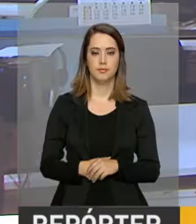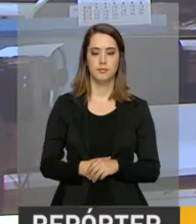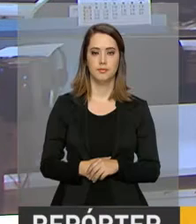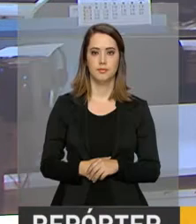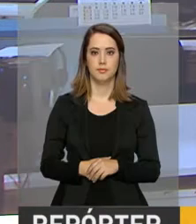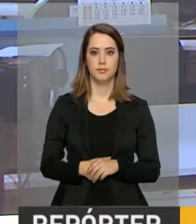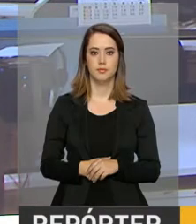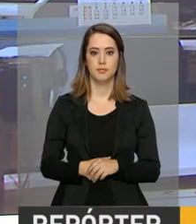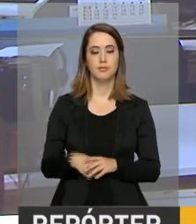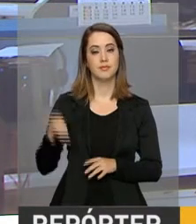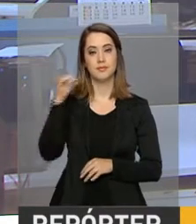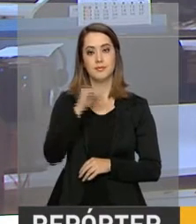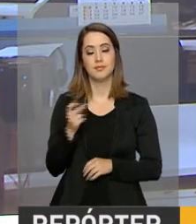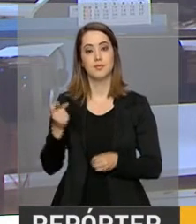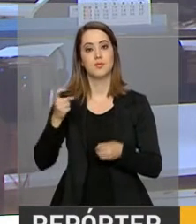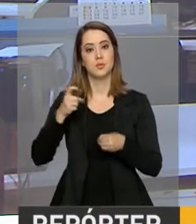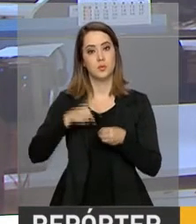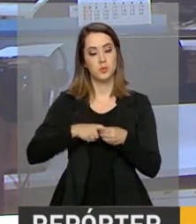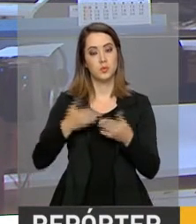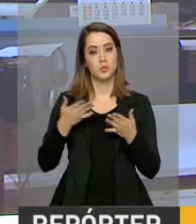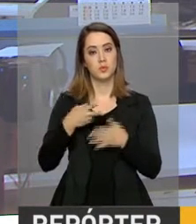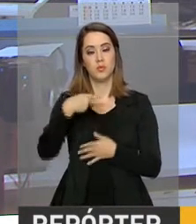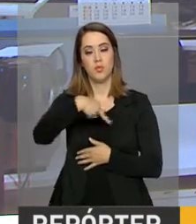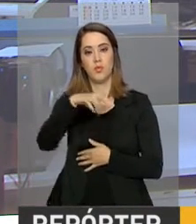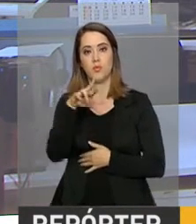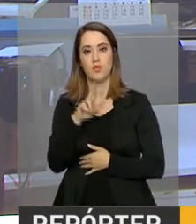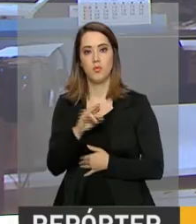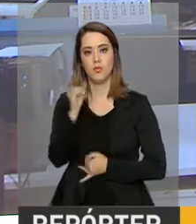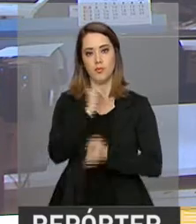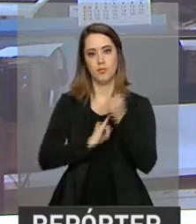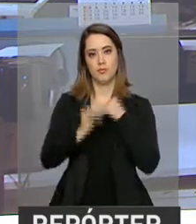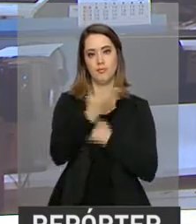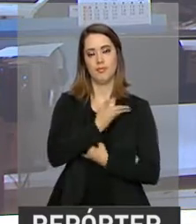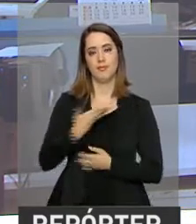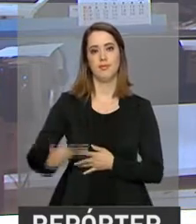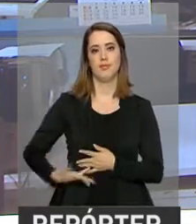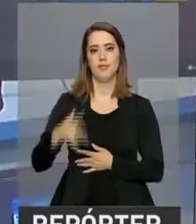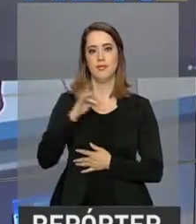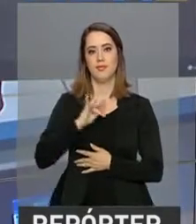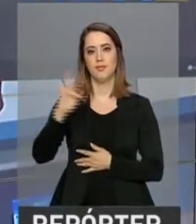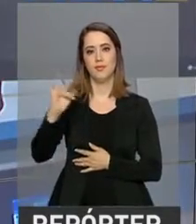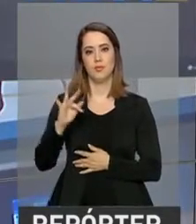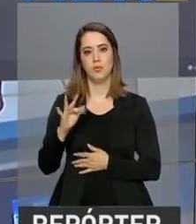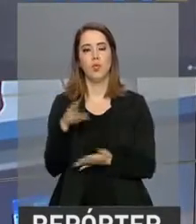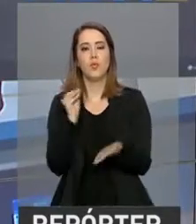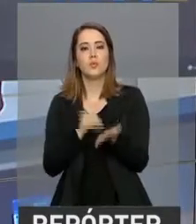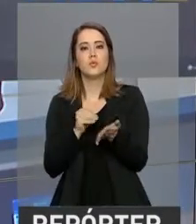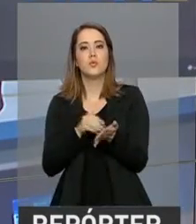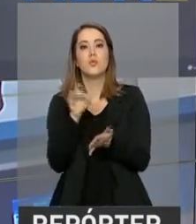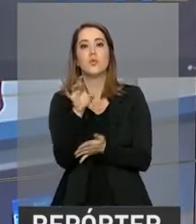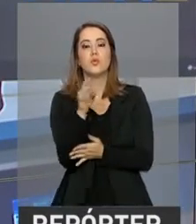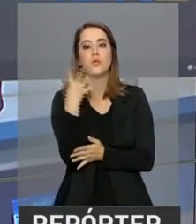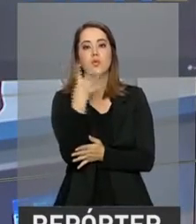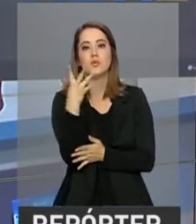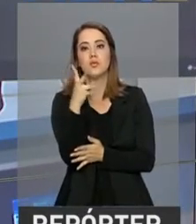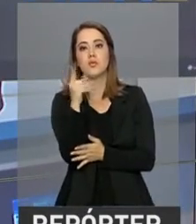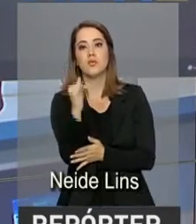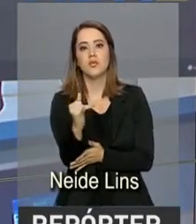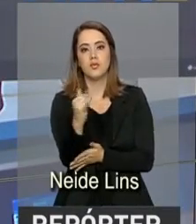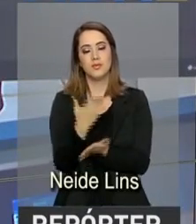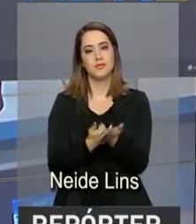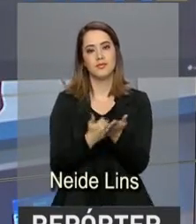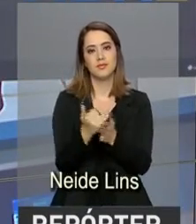lá estamos de volta com o repórter nbr e as notícias do governo federal faltam quatro dias para a abertura das olimpíadas